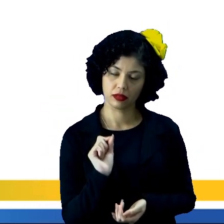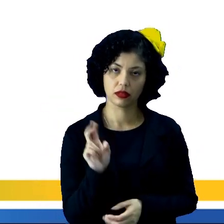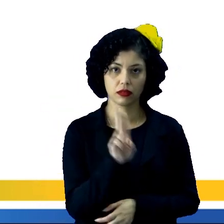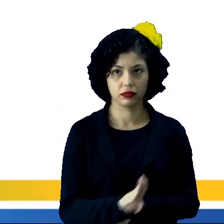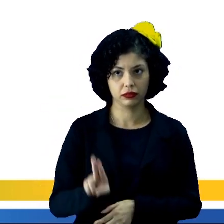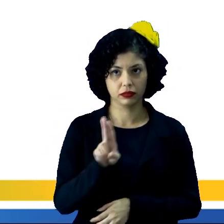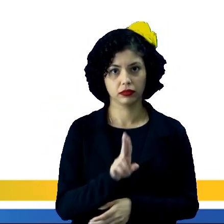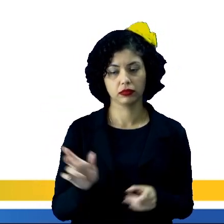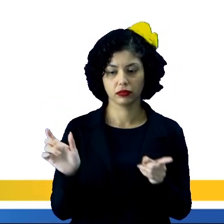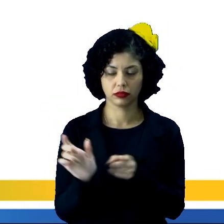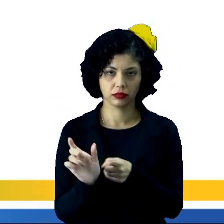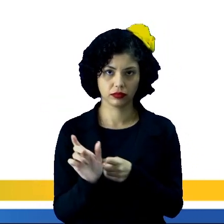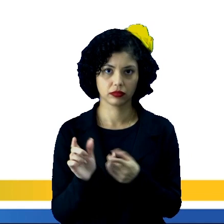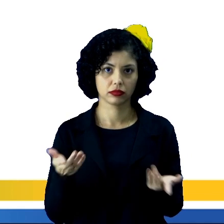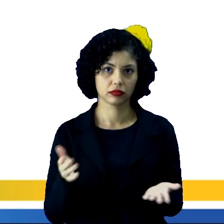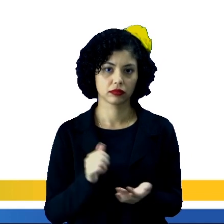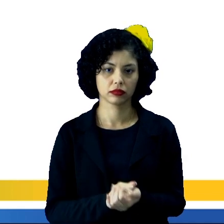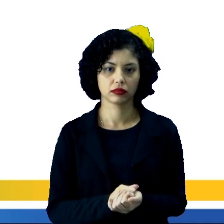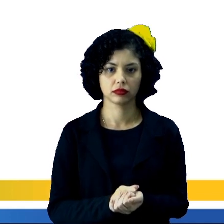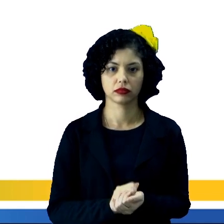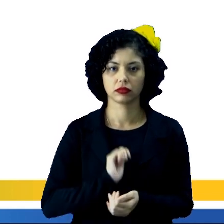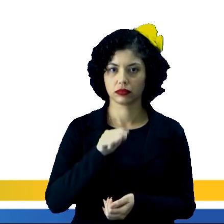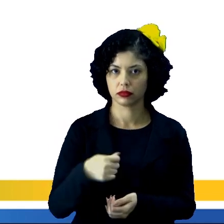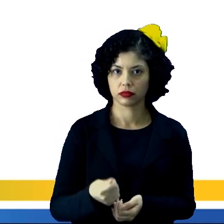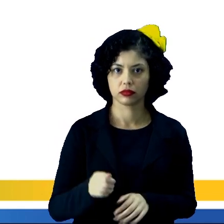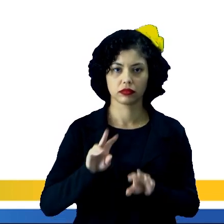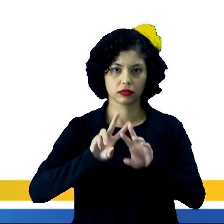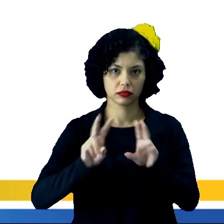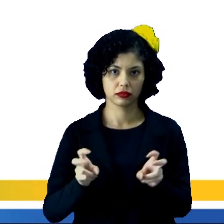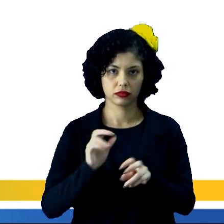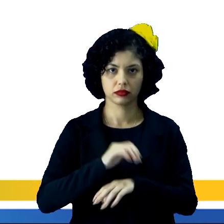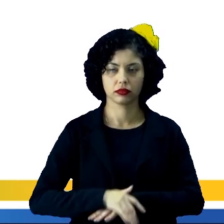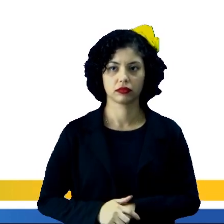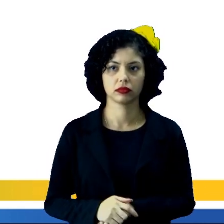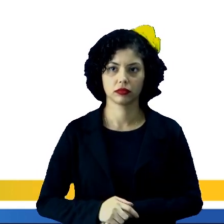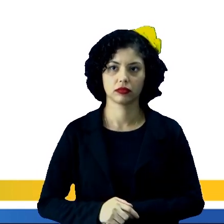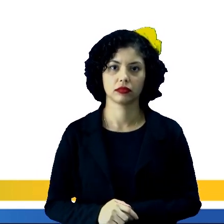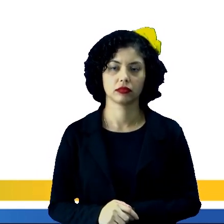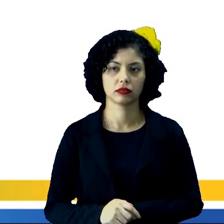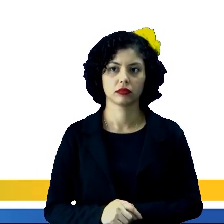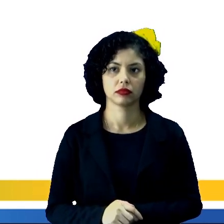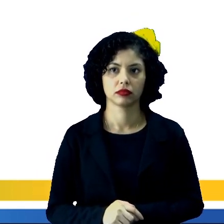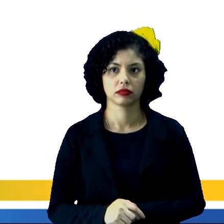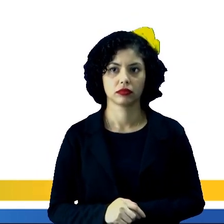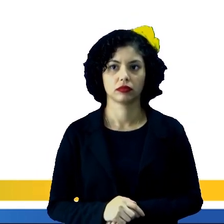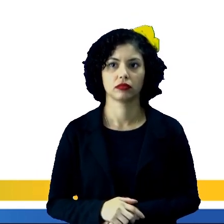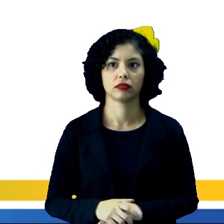vai utilizar essas palavras para simbolizar esse contraste.